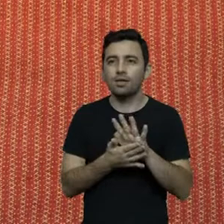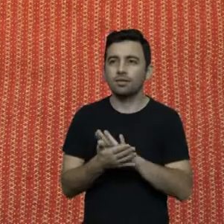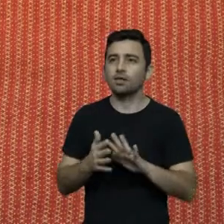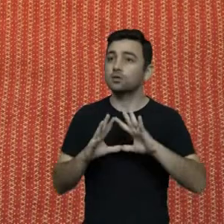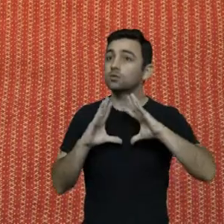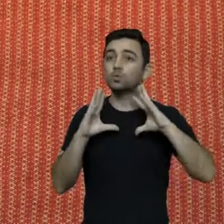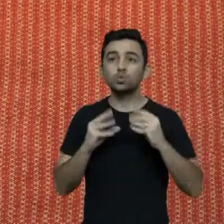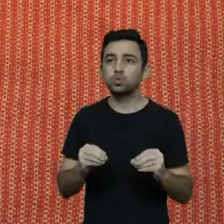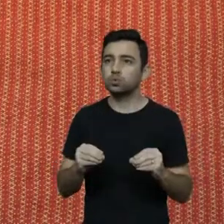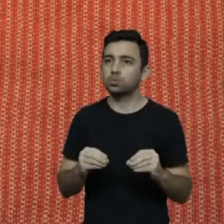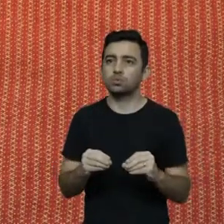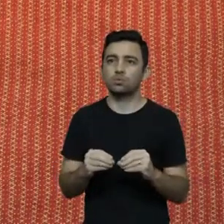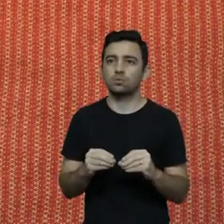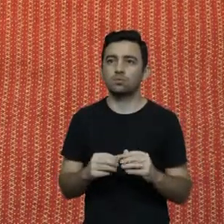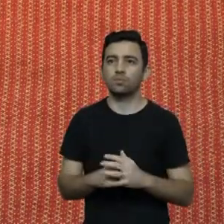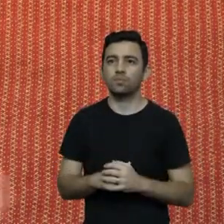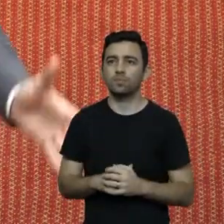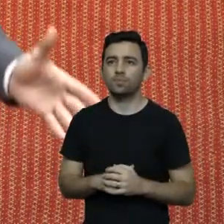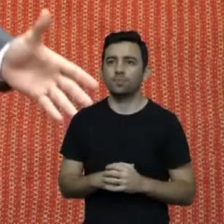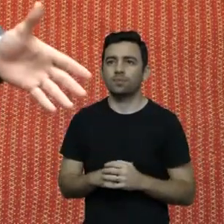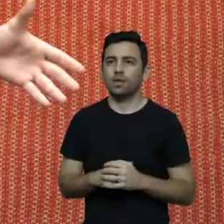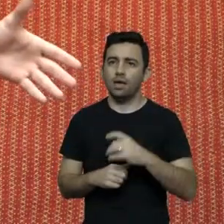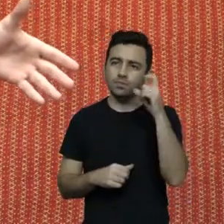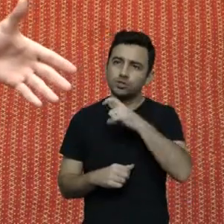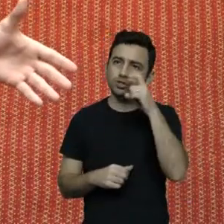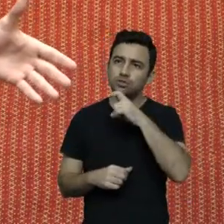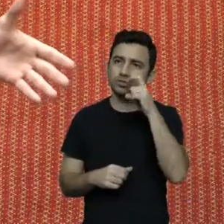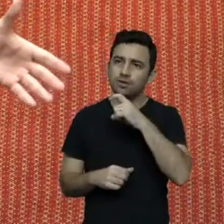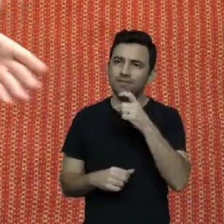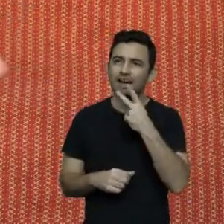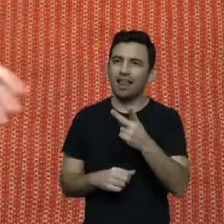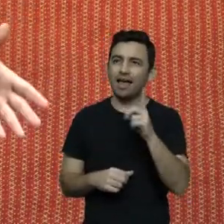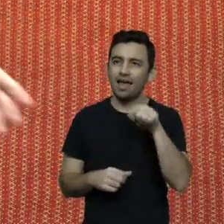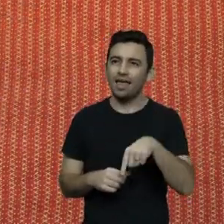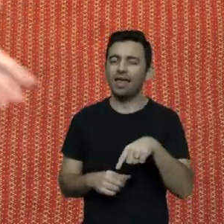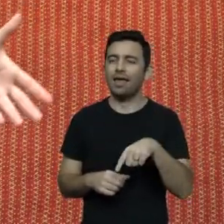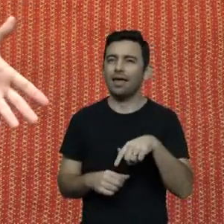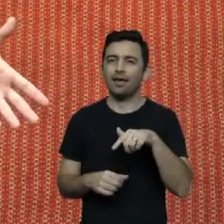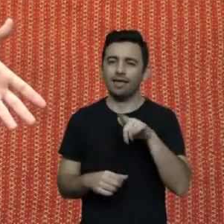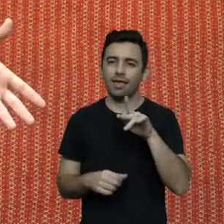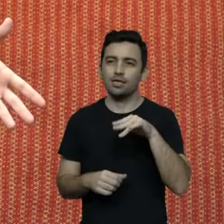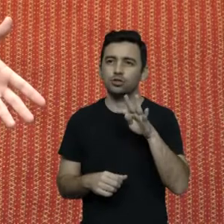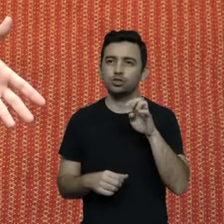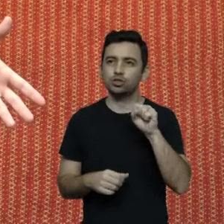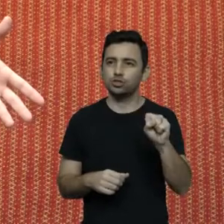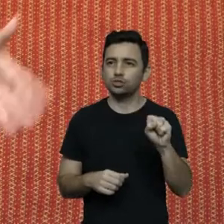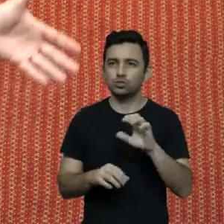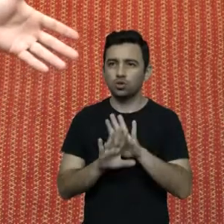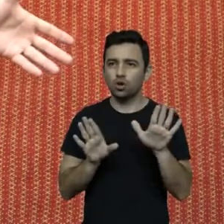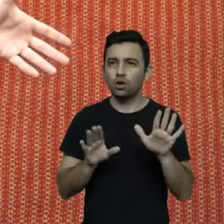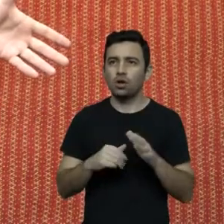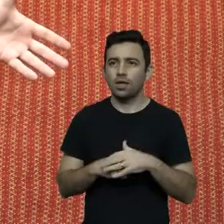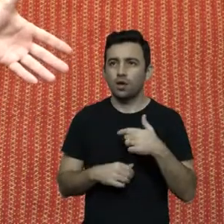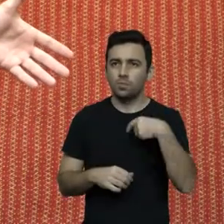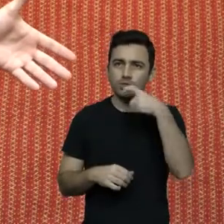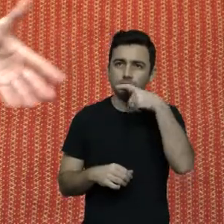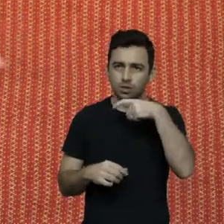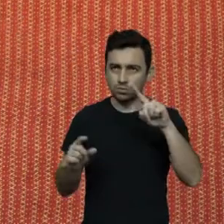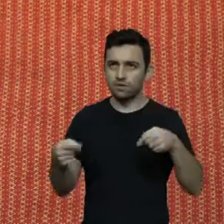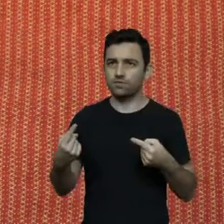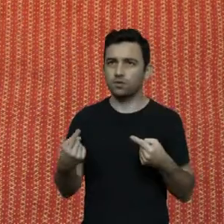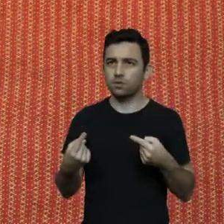tão todas as bebidas é mentira falar que é sobre bebida quente é mentira e o desafio